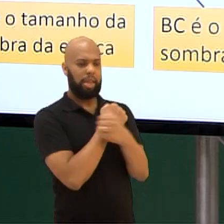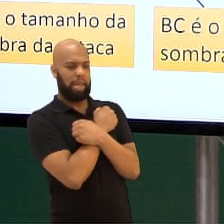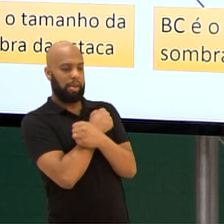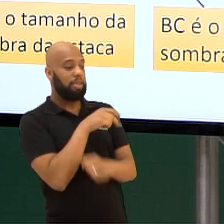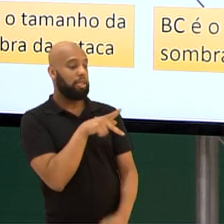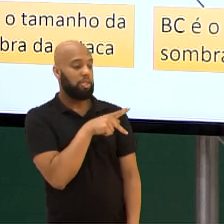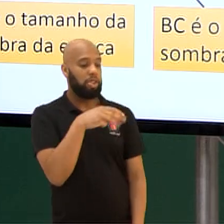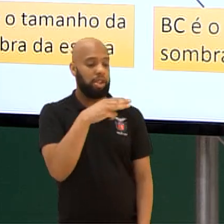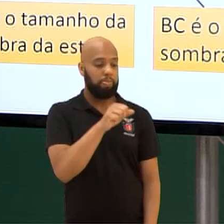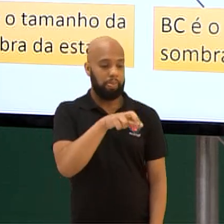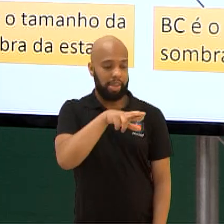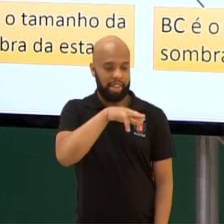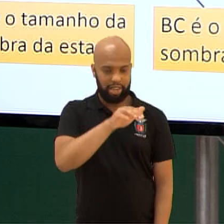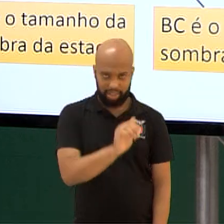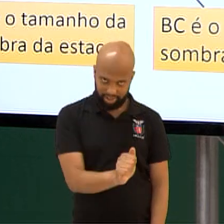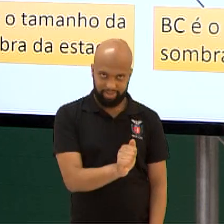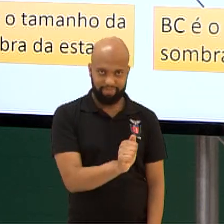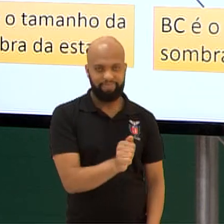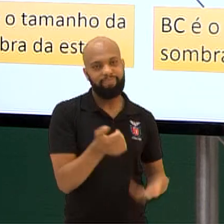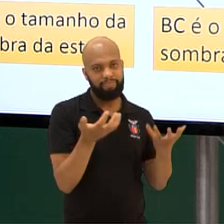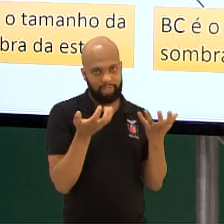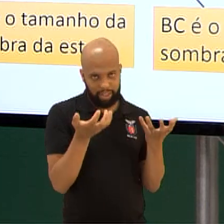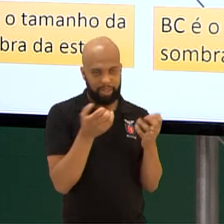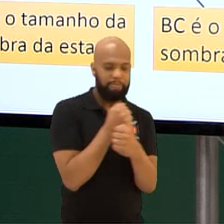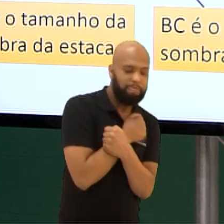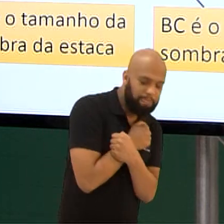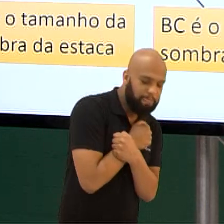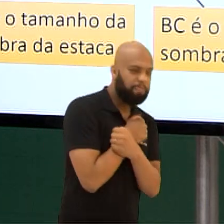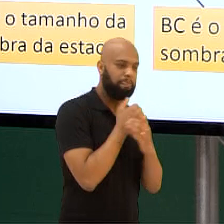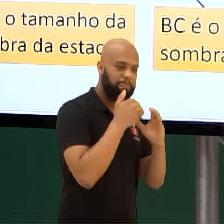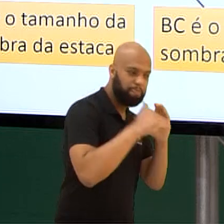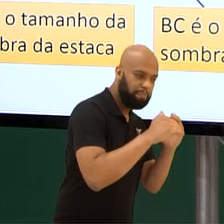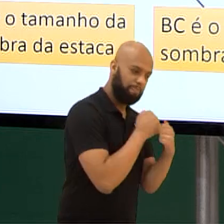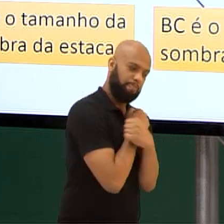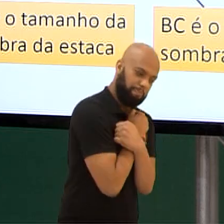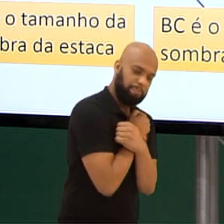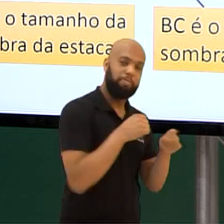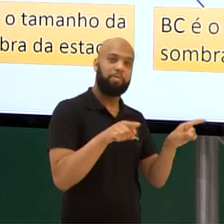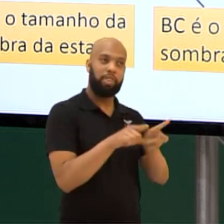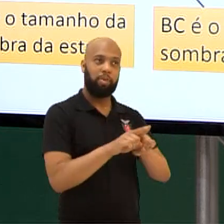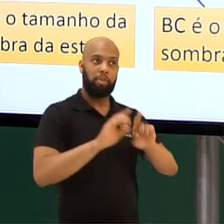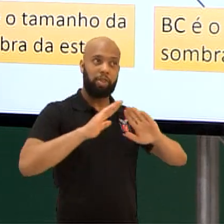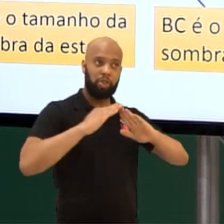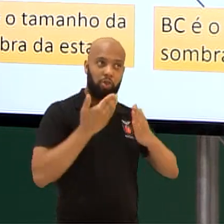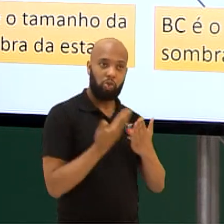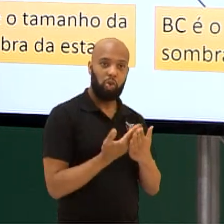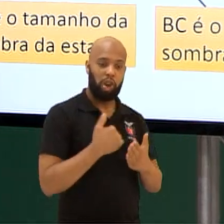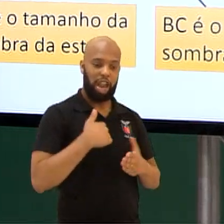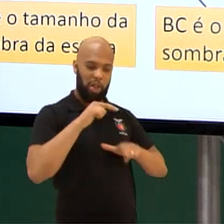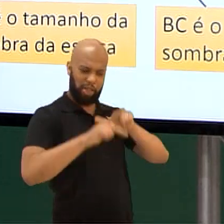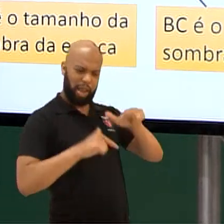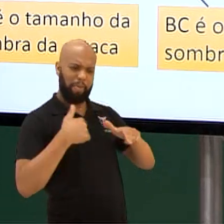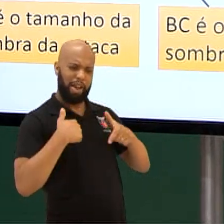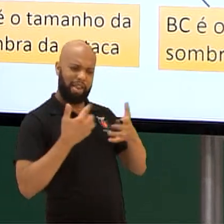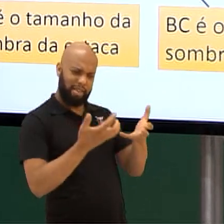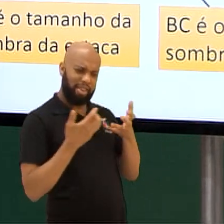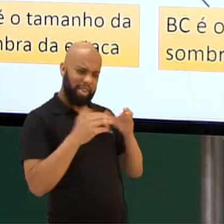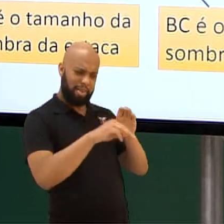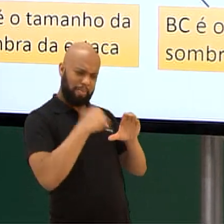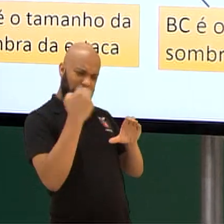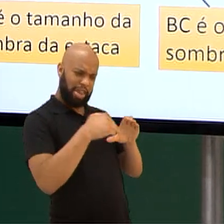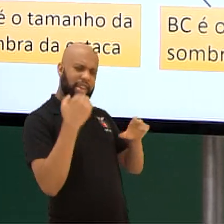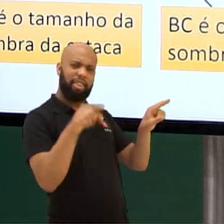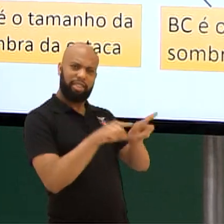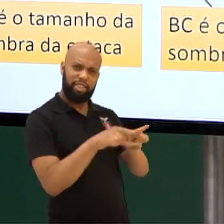Cristina. Um abraço, professora Maria Cristina. Esperando aí o pessoal do Colégio Algaciro, colégio onde eu trabalho aí, mandaram